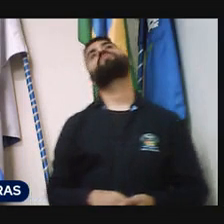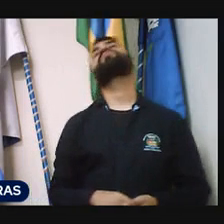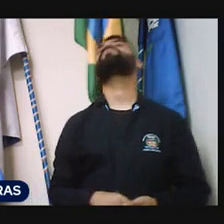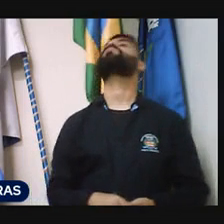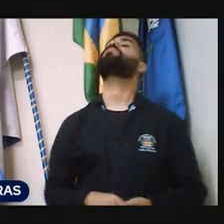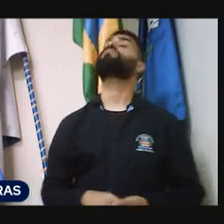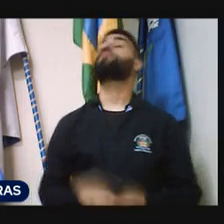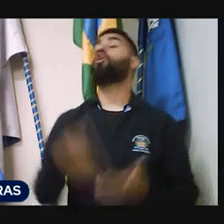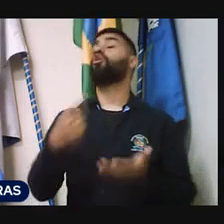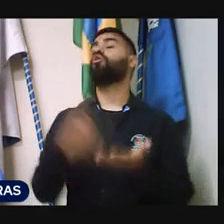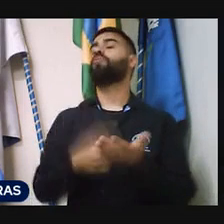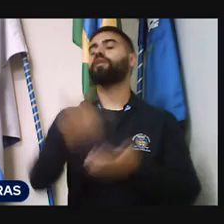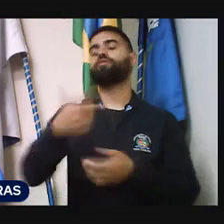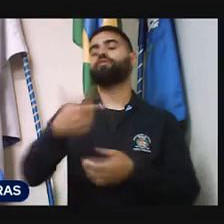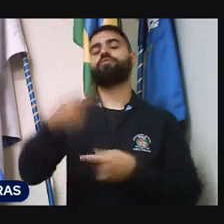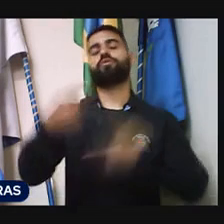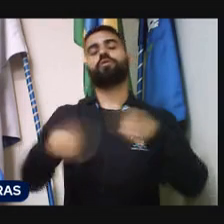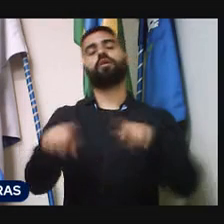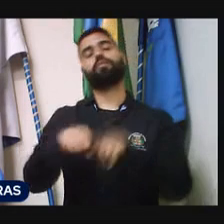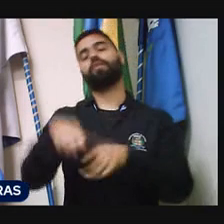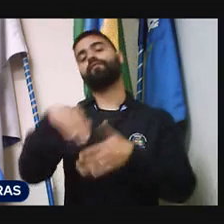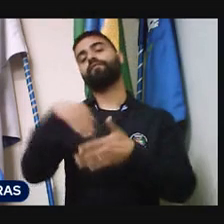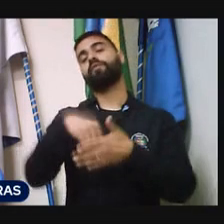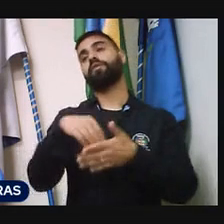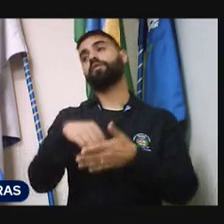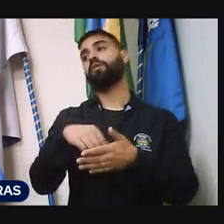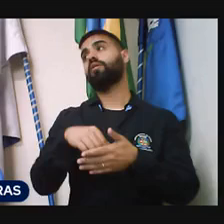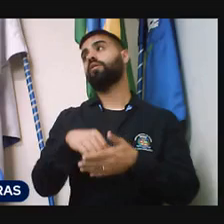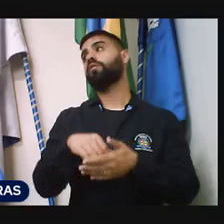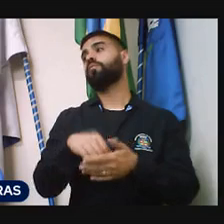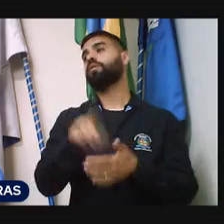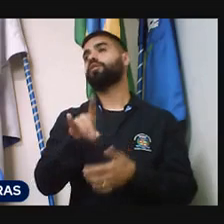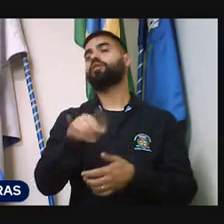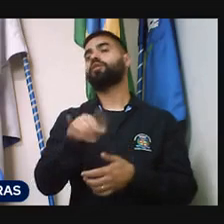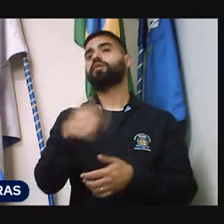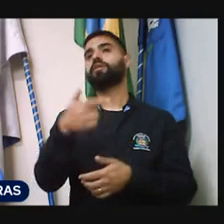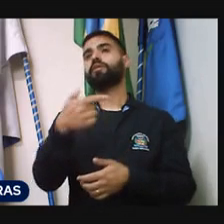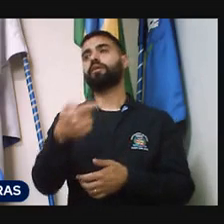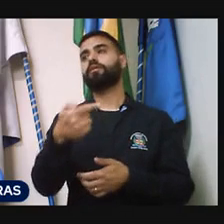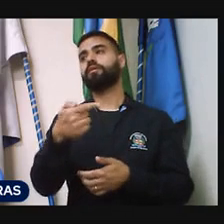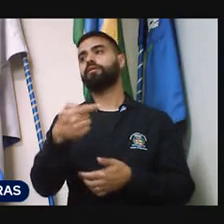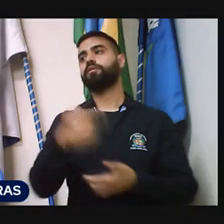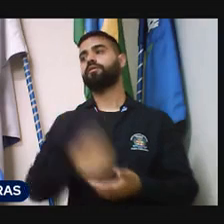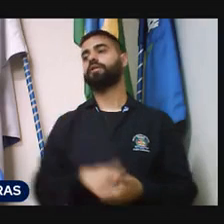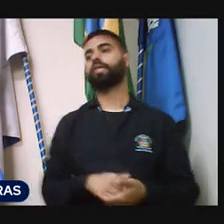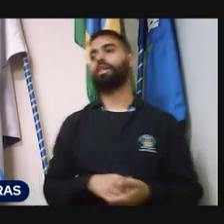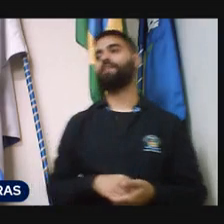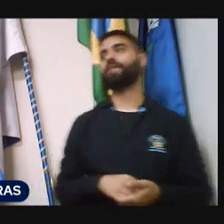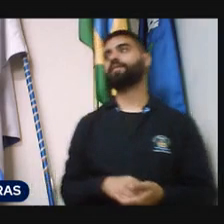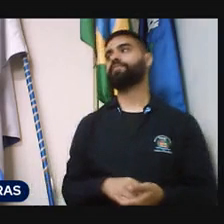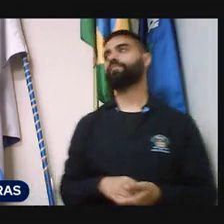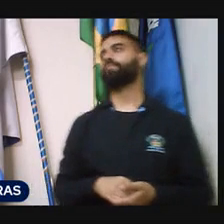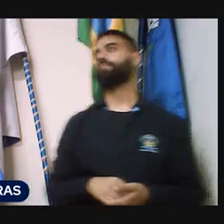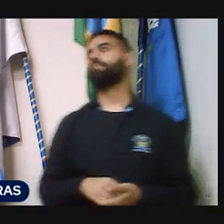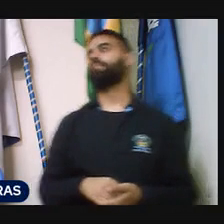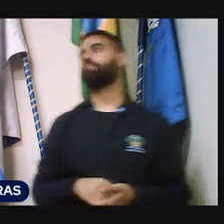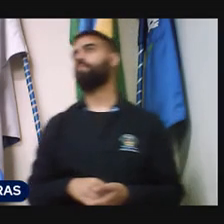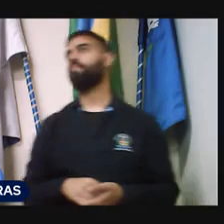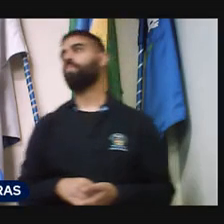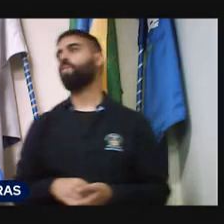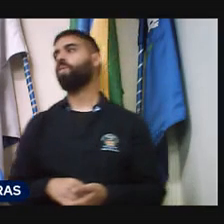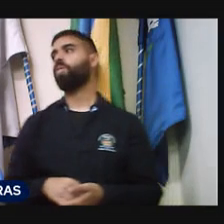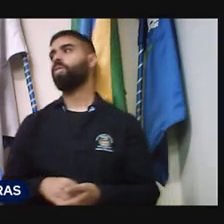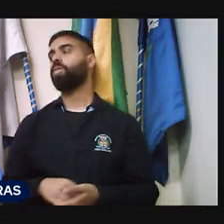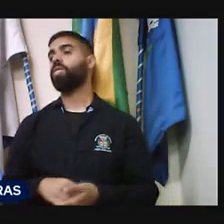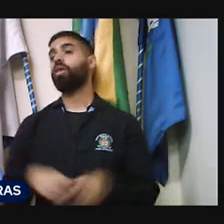discutir Fica marcado a segunda discussão para a próxima sessão dia 17/8 discussão e votação